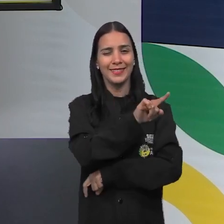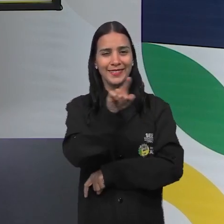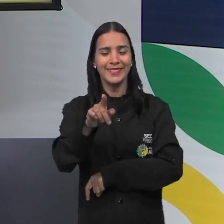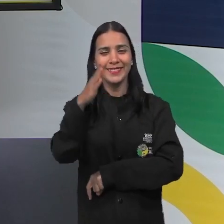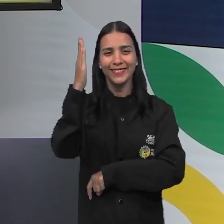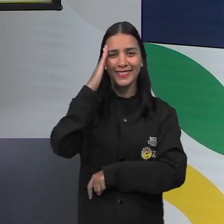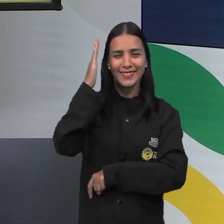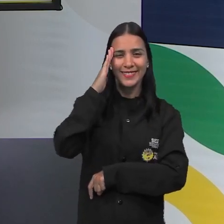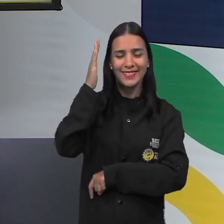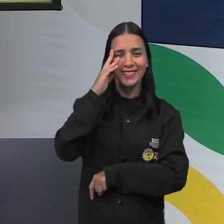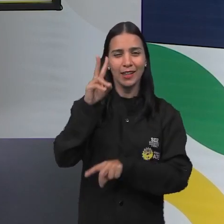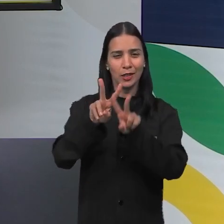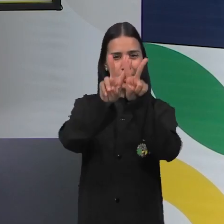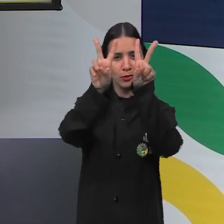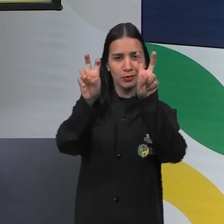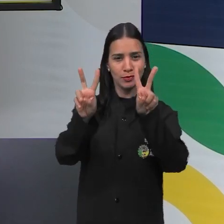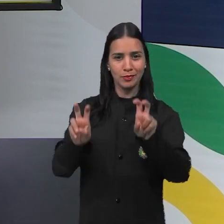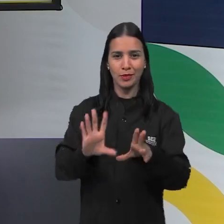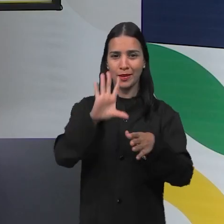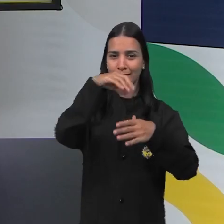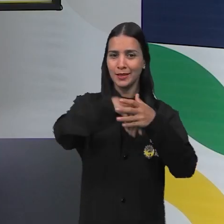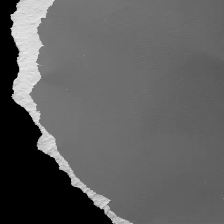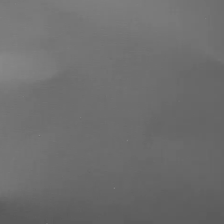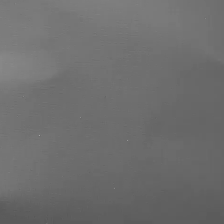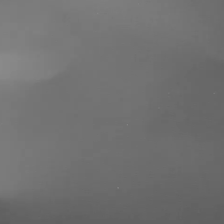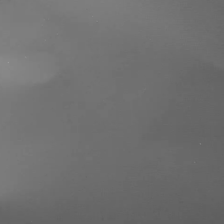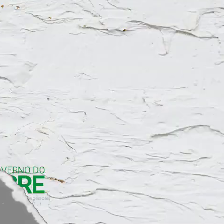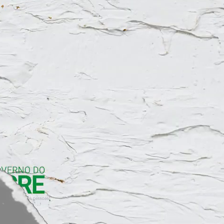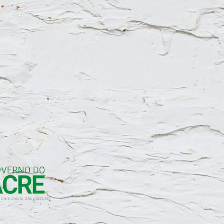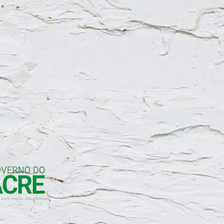ética, fair play, dentro da modalidade de esporte de invasão.